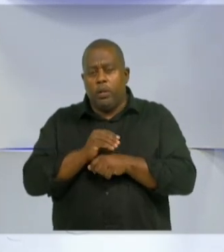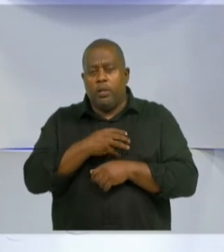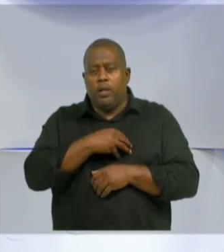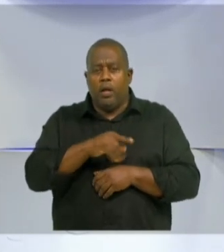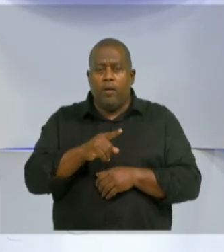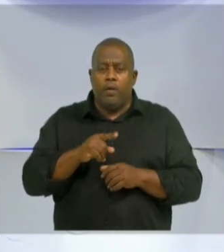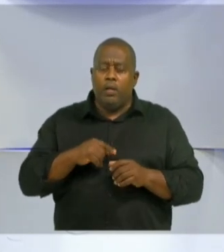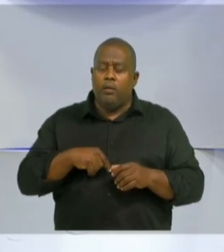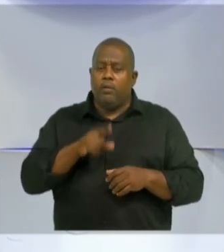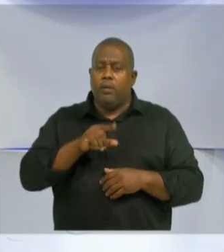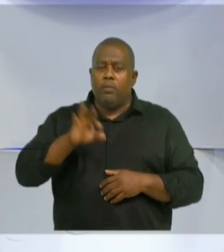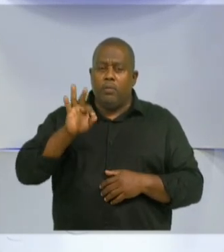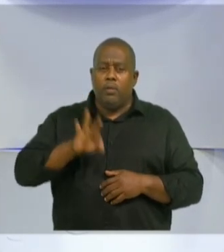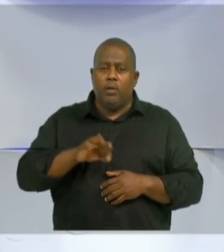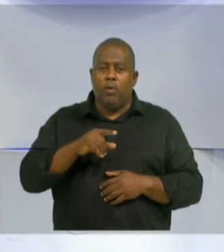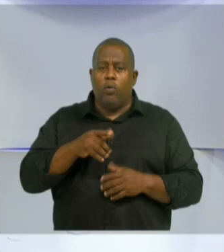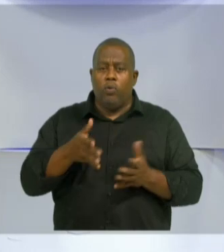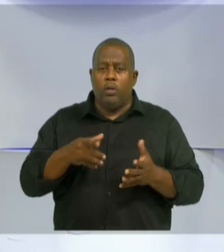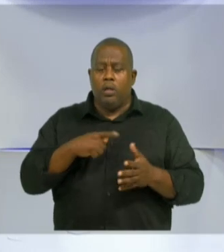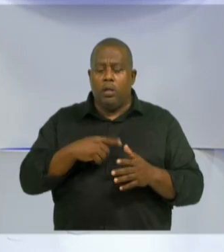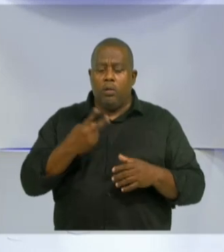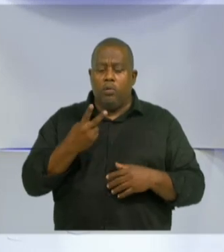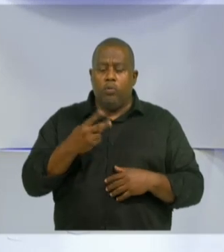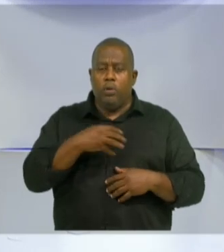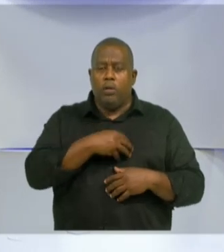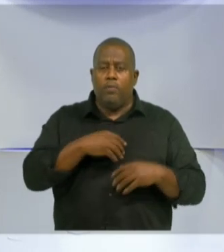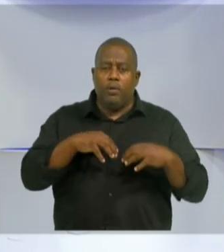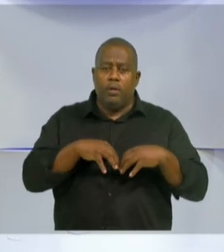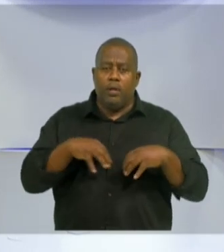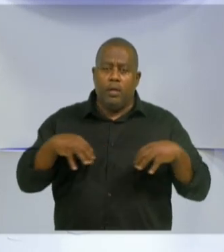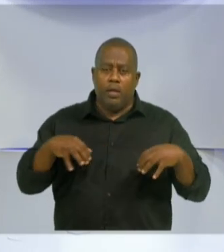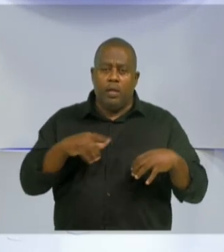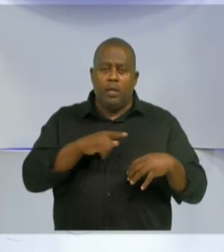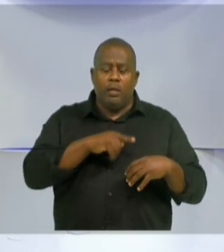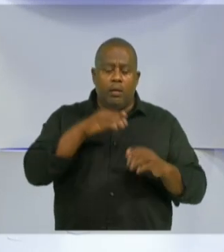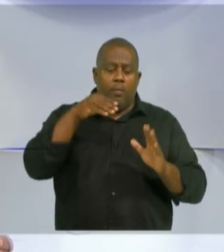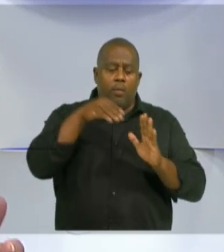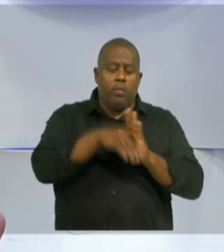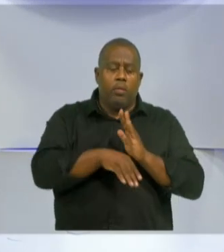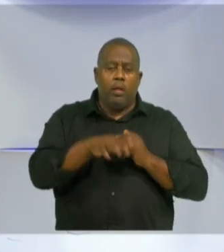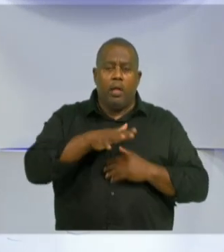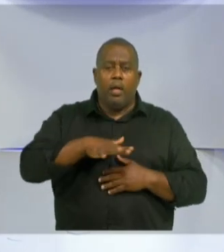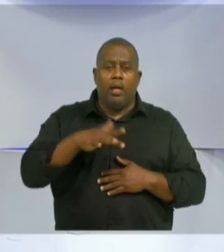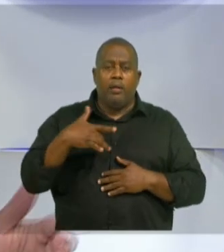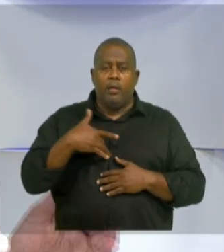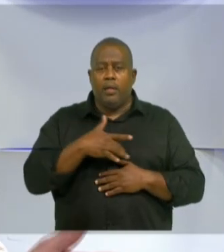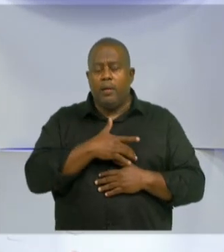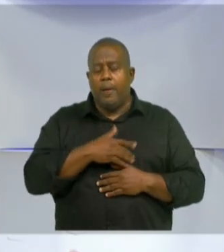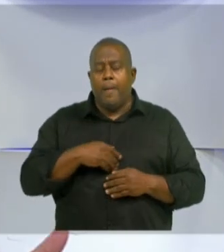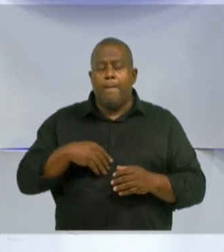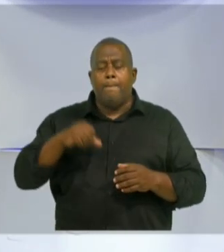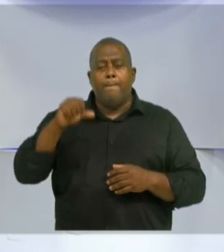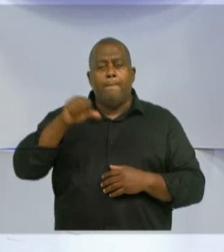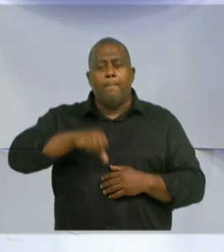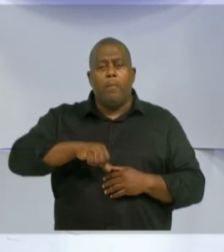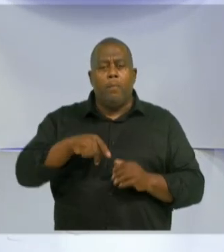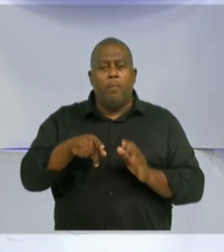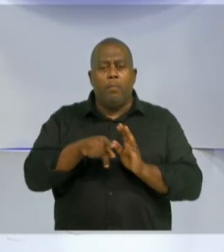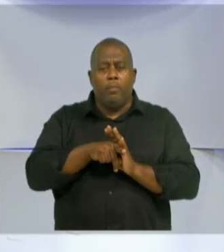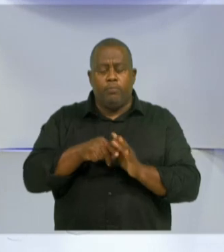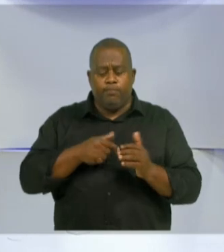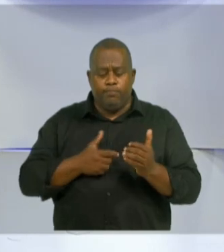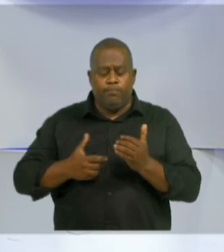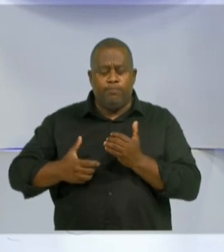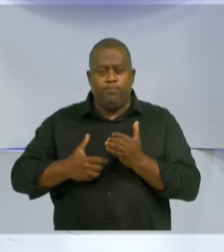maneira integral hoje nós temos duas Salvador nós temos visto os piores dados da Saúde os piores dados de atendimento des cobertura de